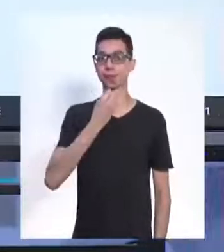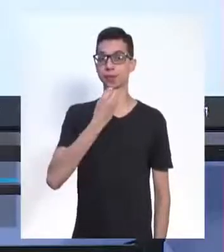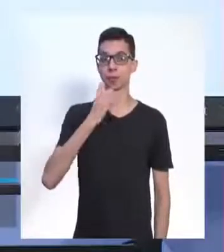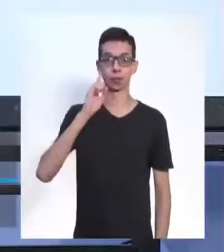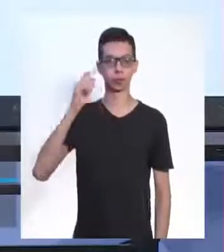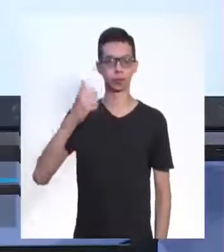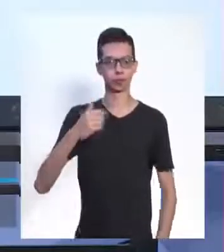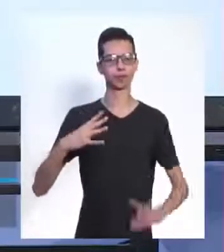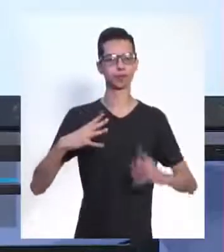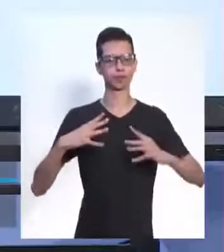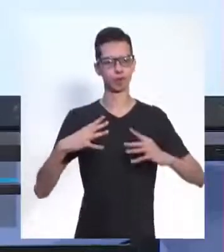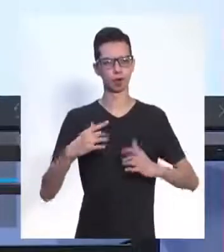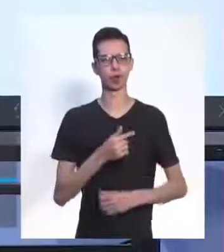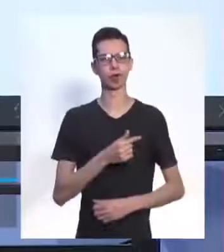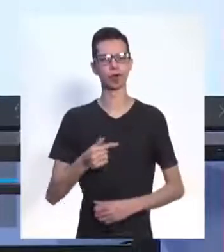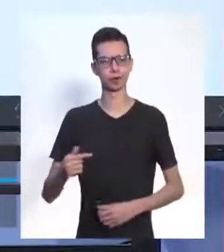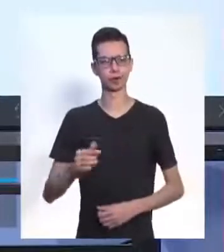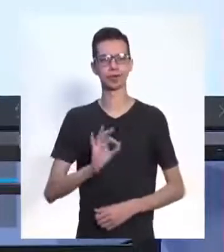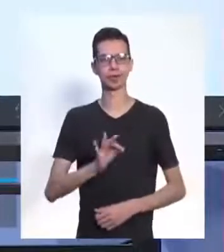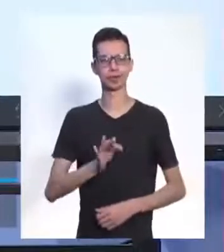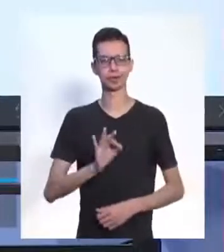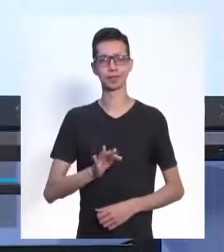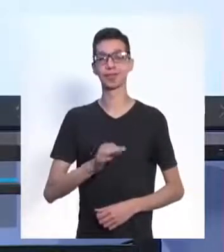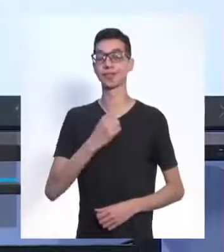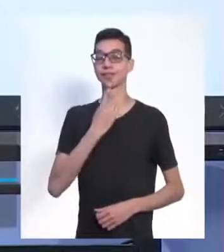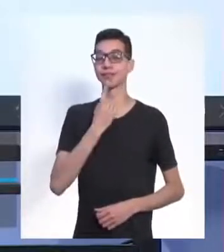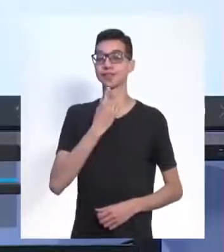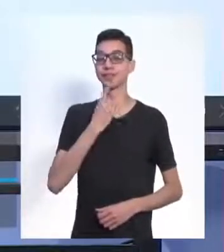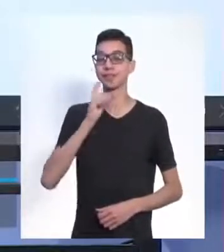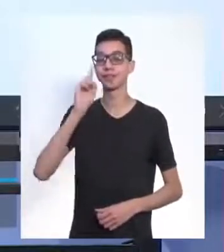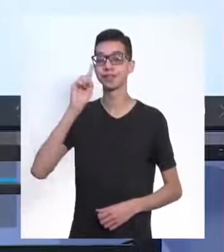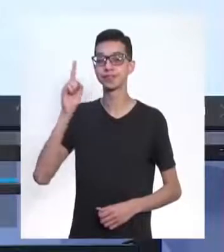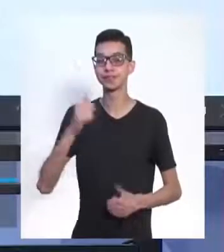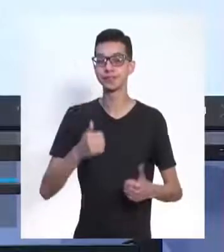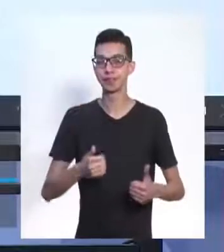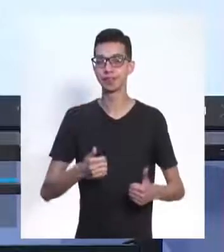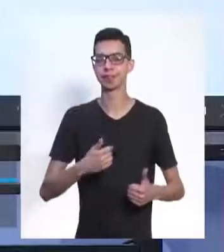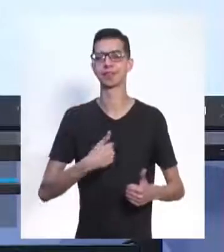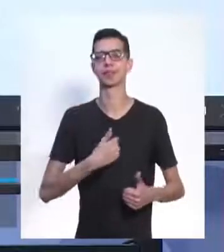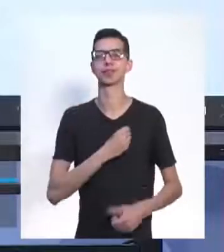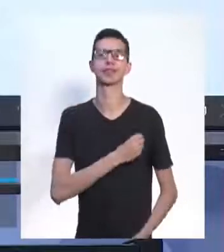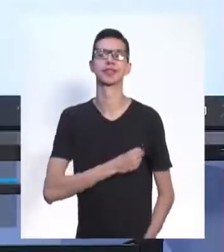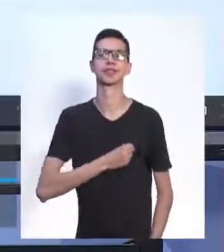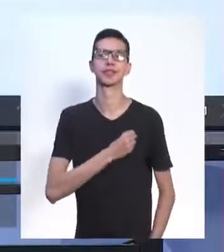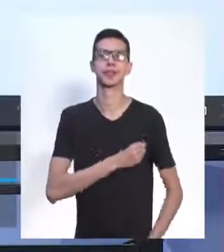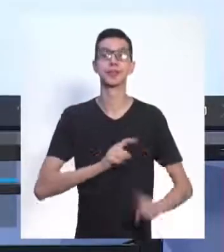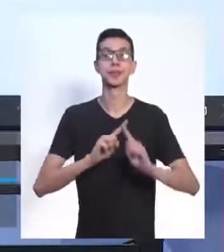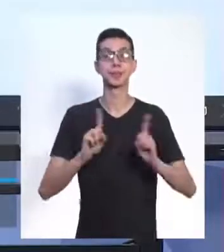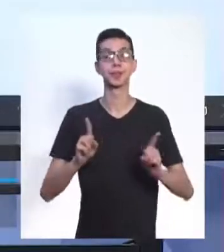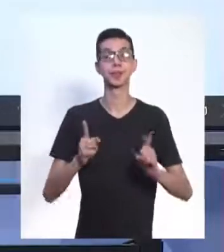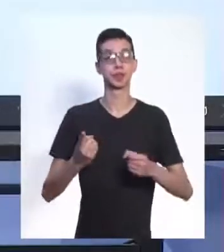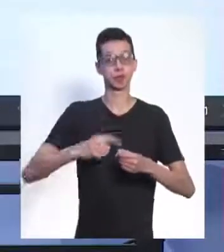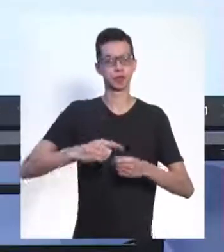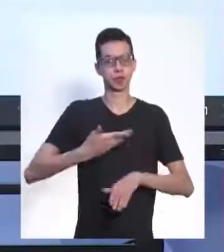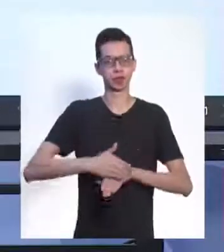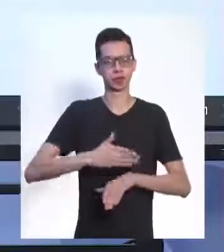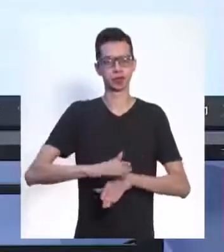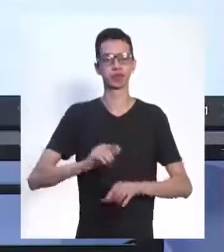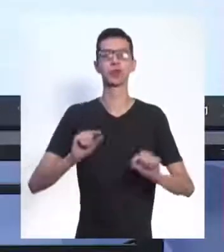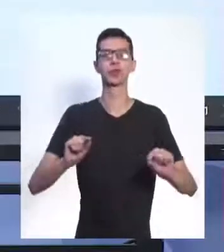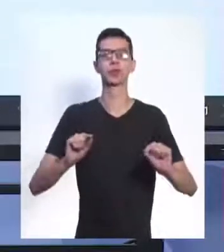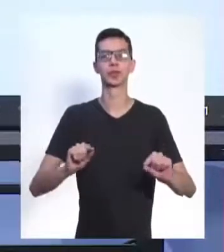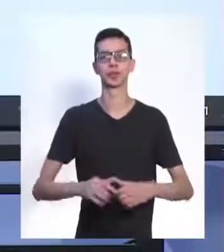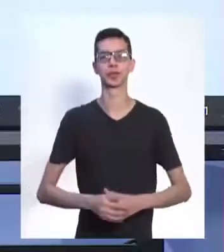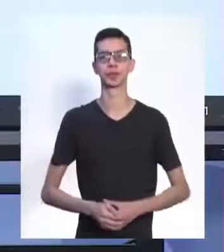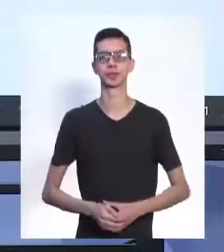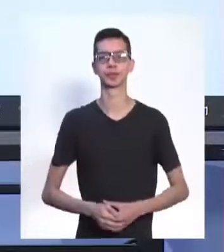de folga, foi feriado. Eu estava com saudade de vocês. Mas vamos voltar à nossa habilidade. Estamos ainda na